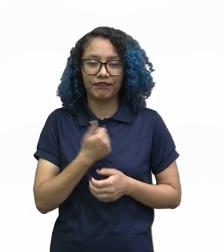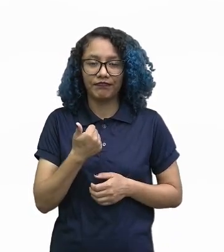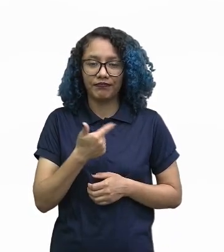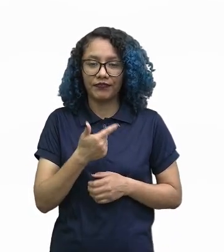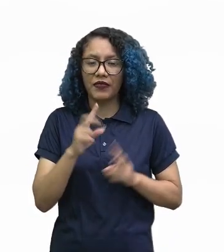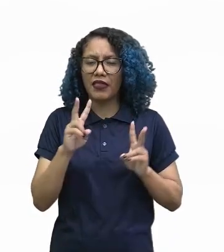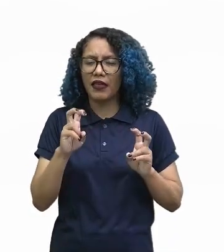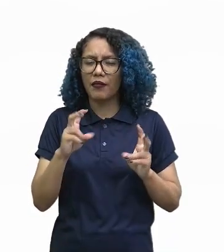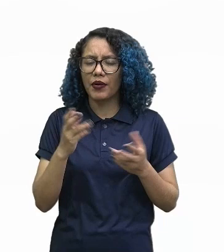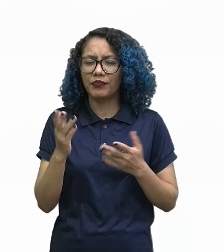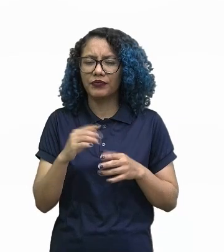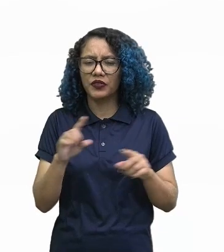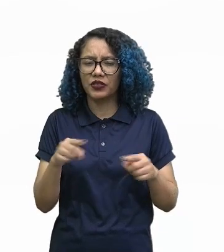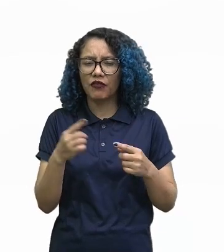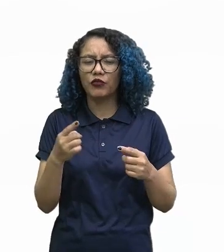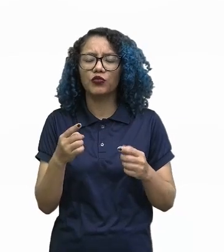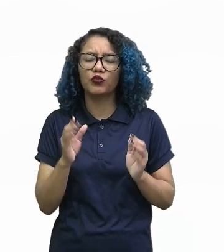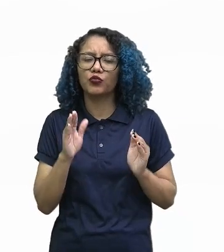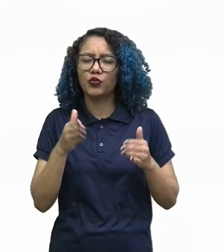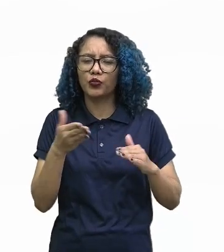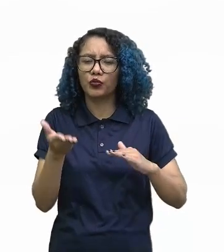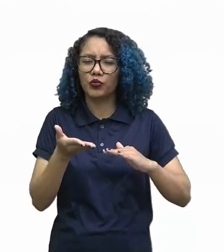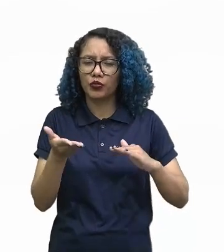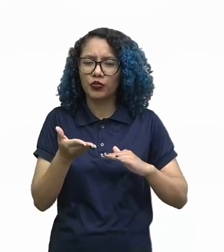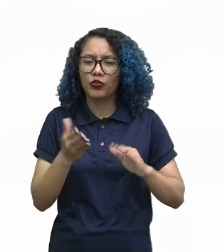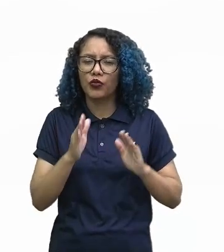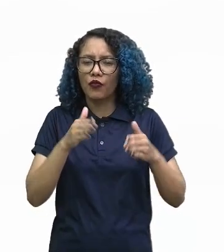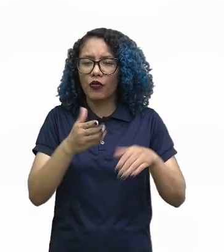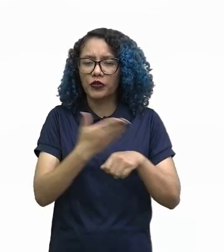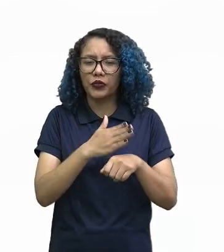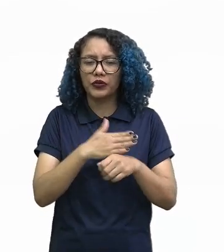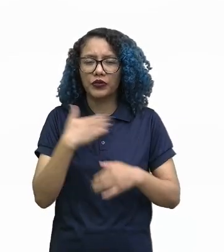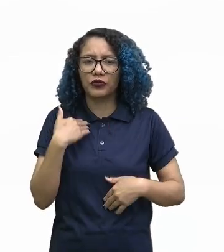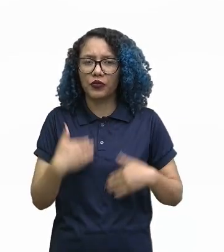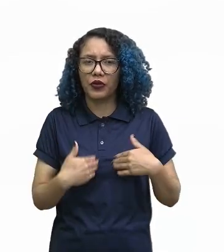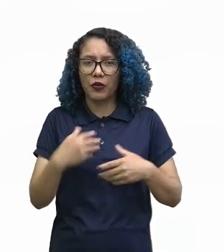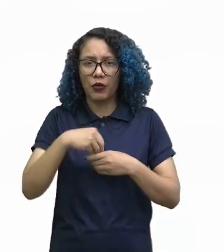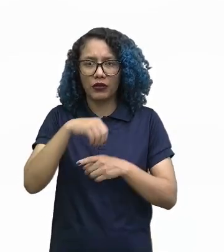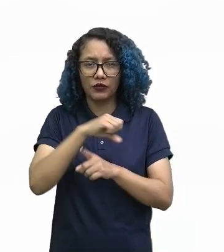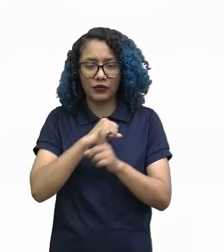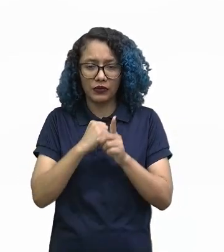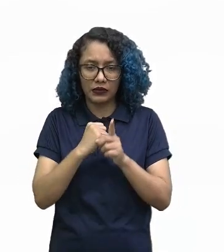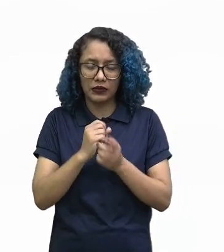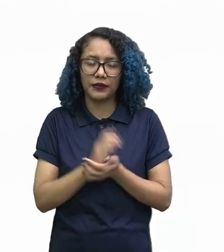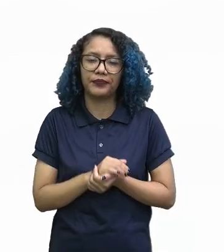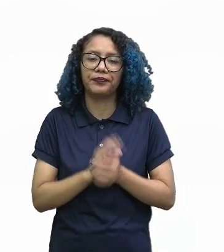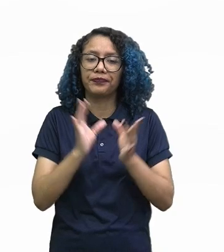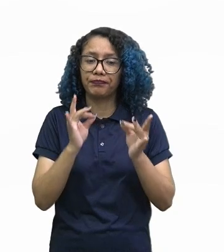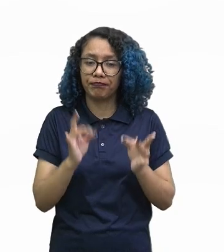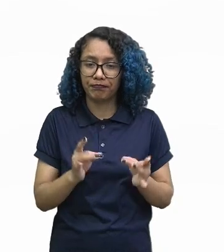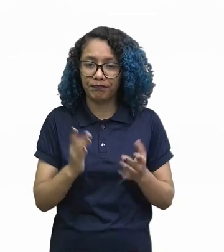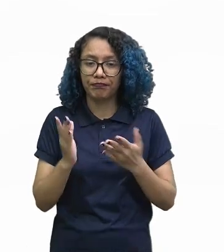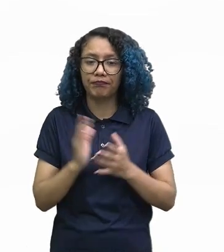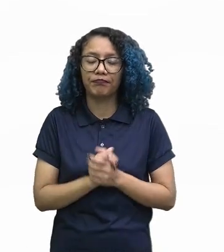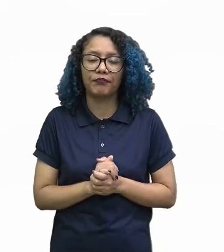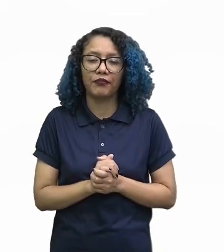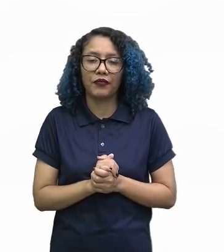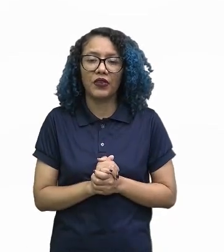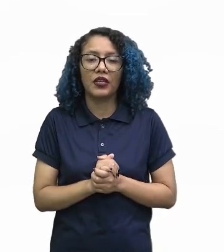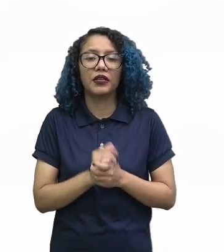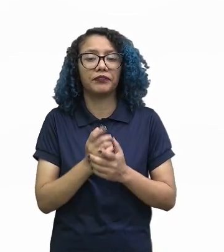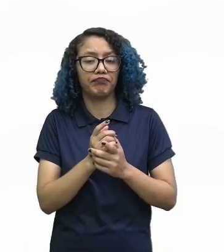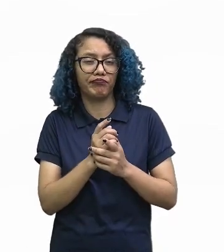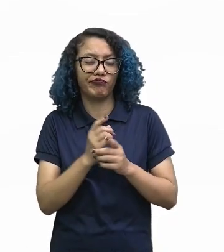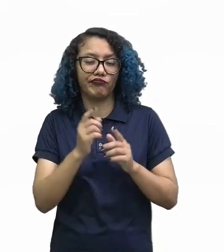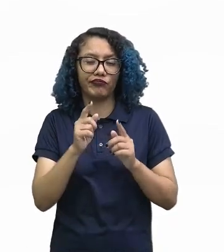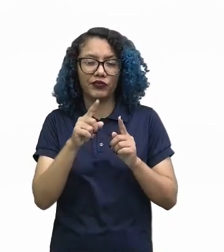de conhecimento, desafios contemporâneos das práticas corporais na sociedade. Detalhamento, gêneros